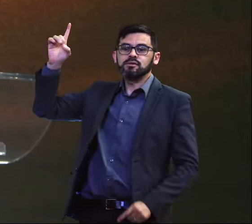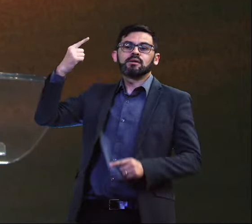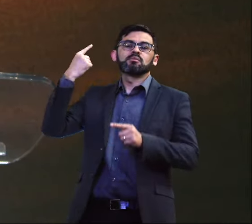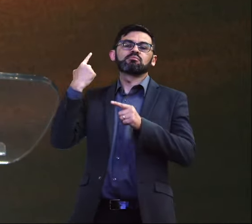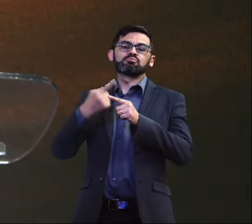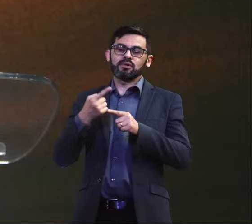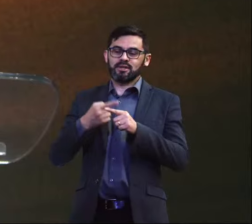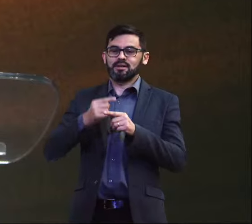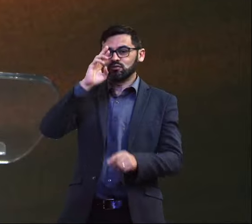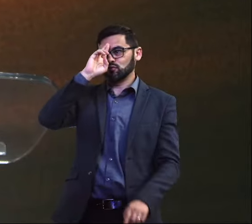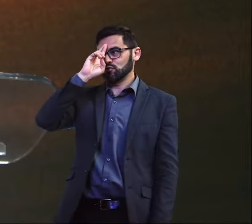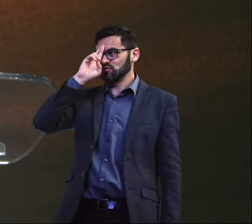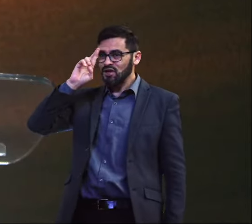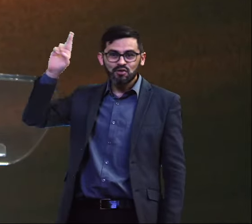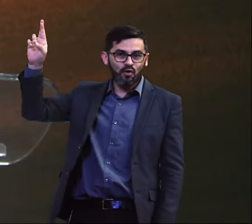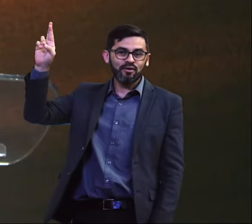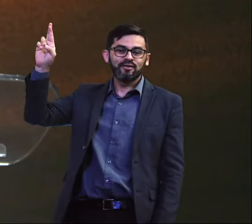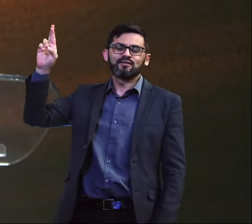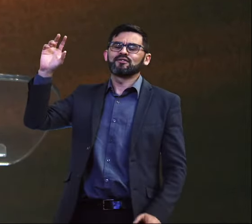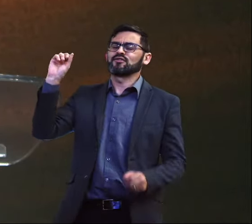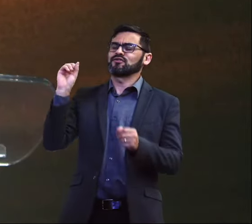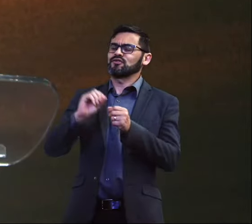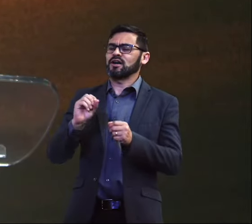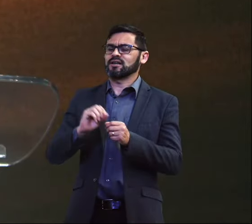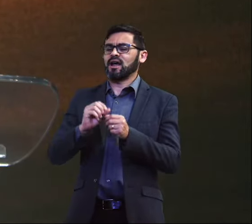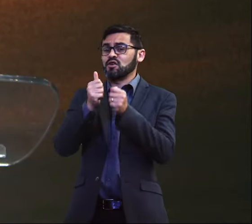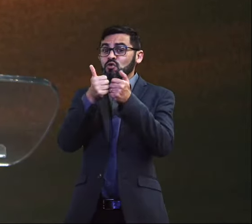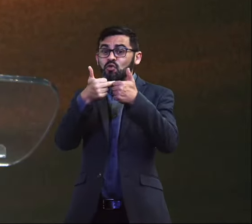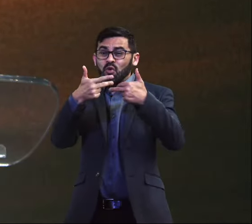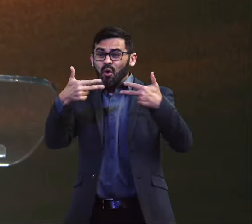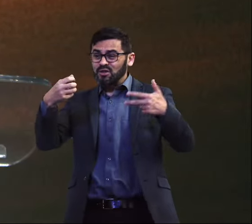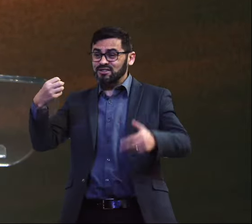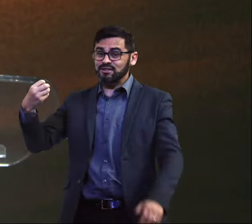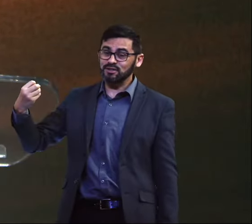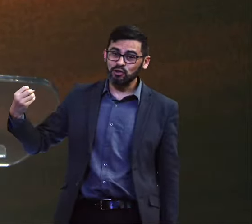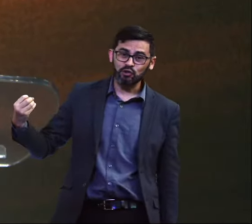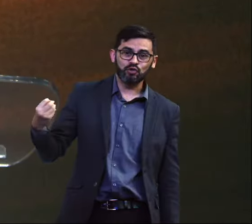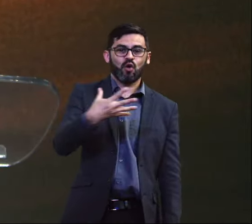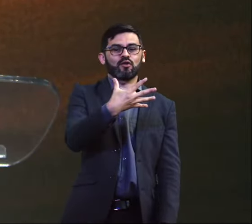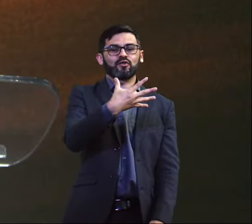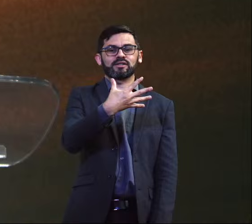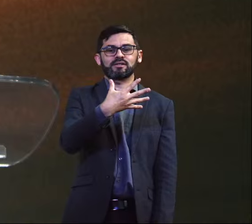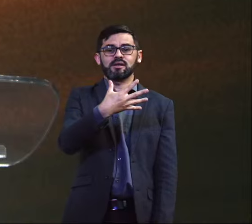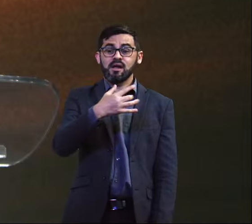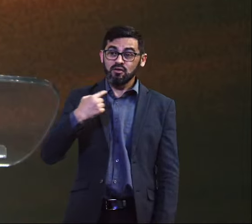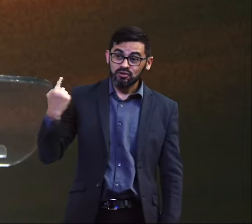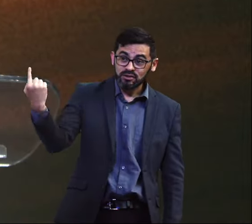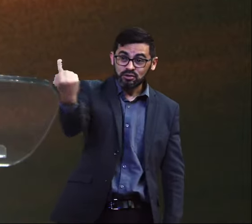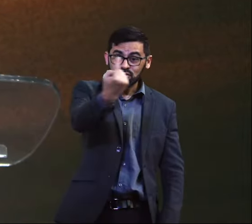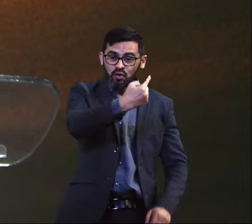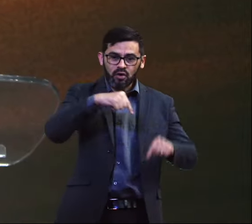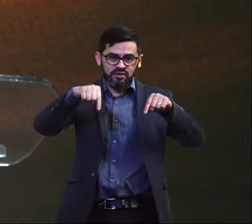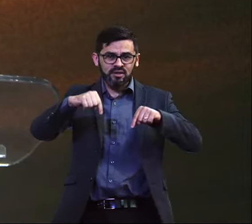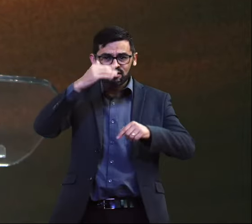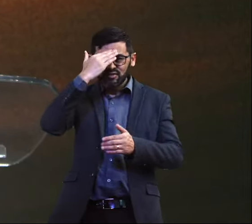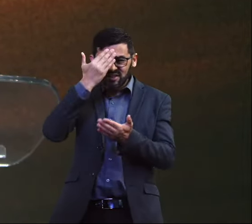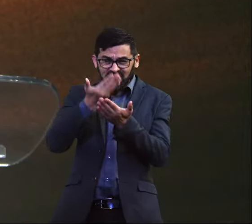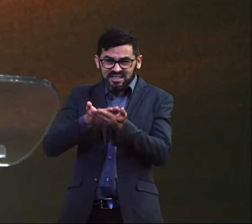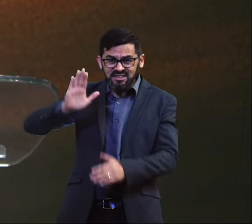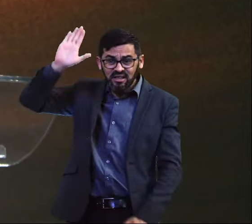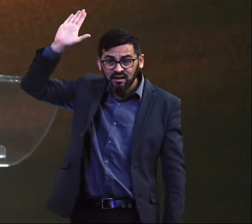o Senhor fará uma coisa nova entre nós. Quantos